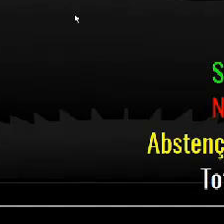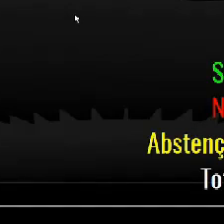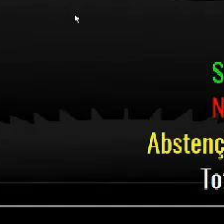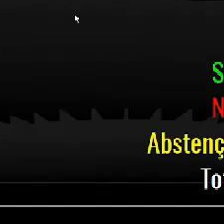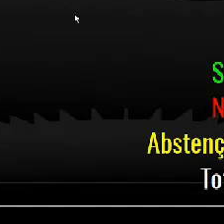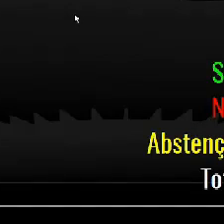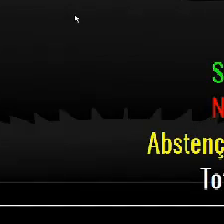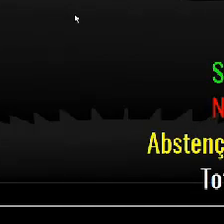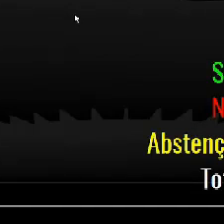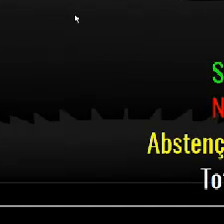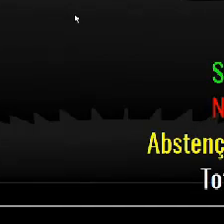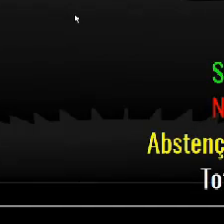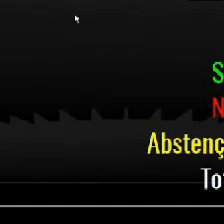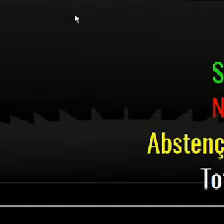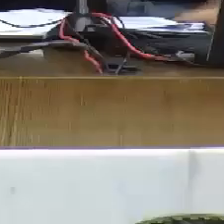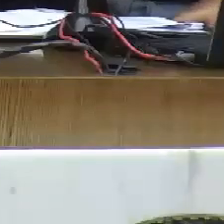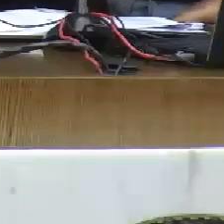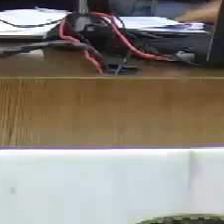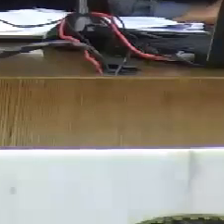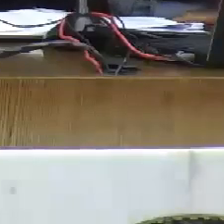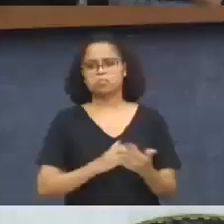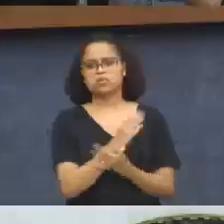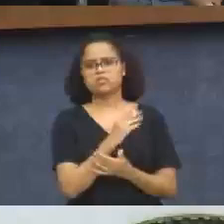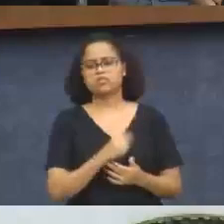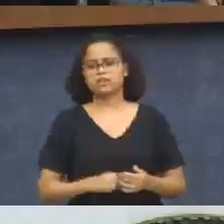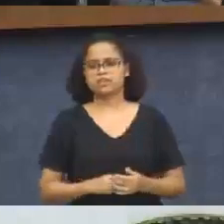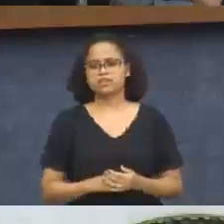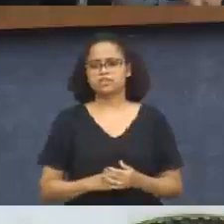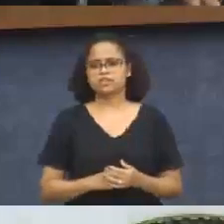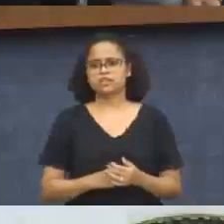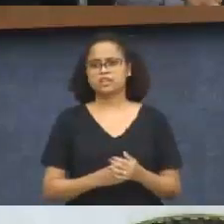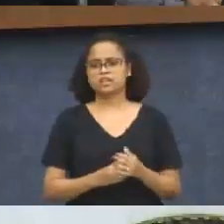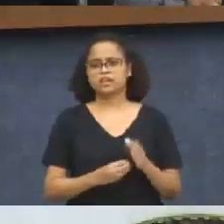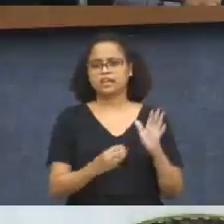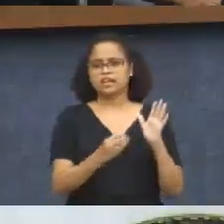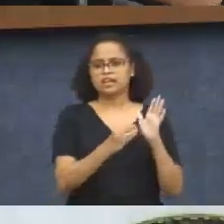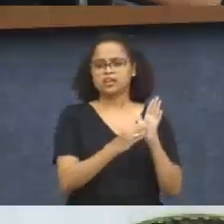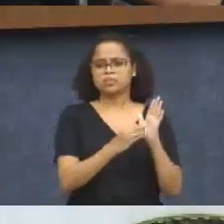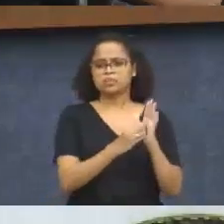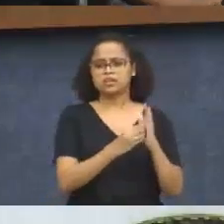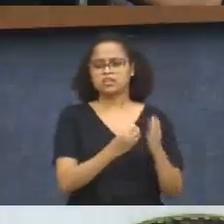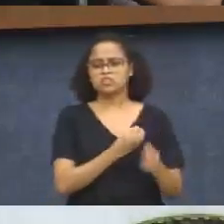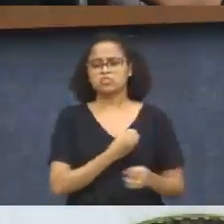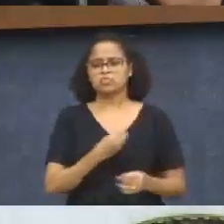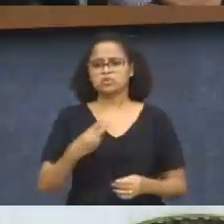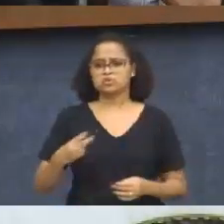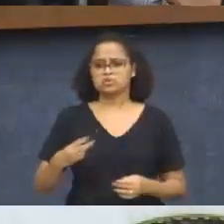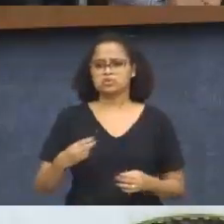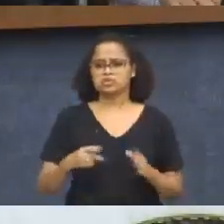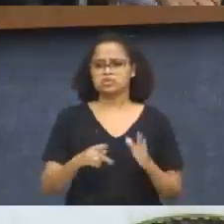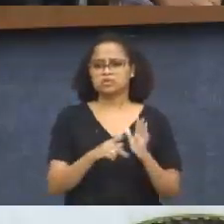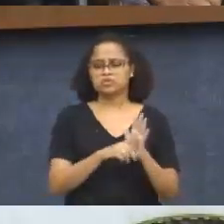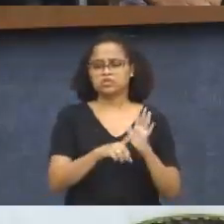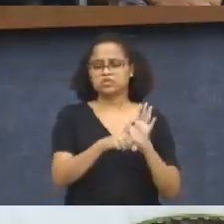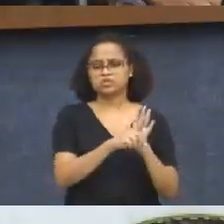nenhum voto não, nenhuma abstenção. Fica aprovada a emenda aditiva número 2 ao projeto de lei